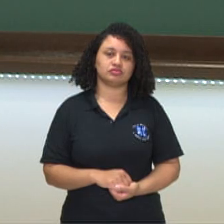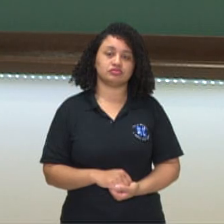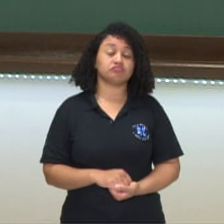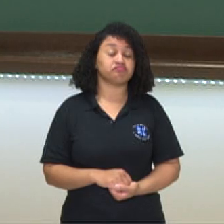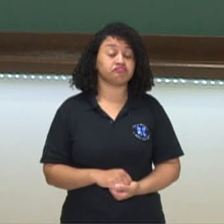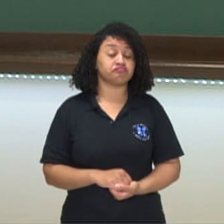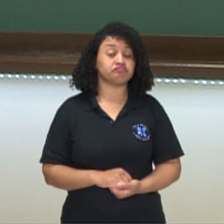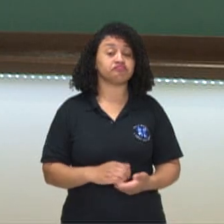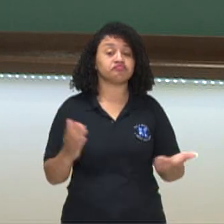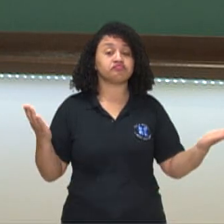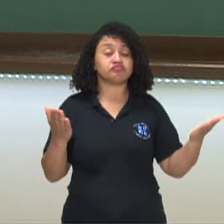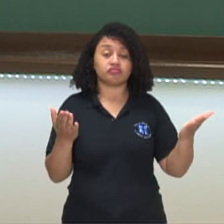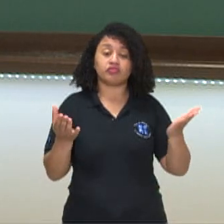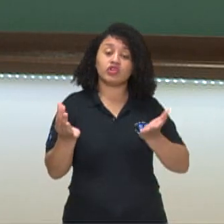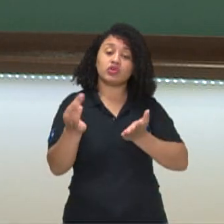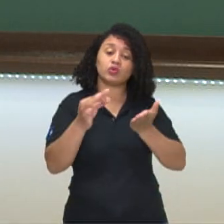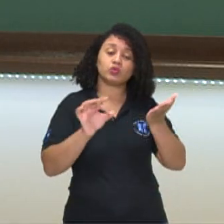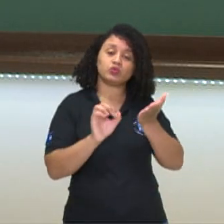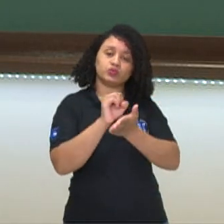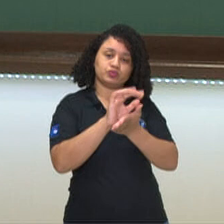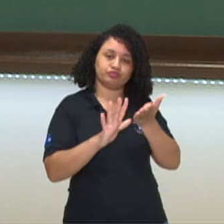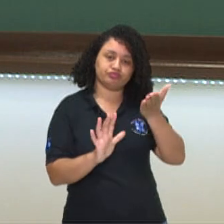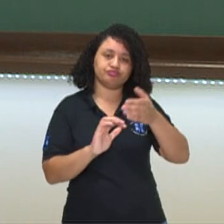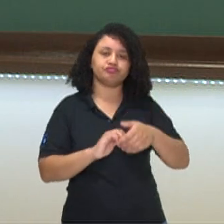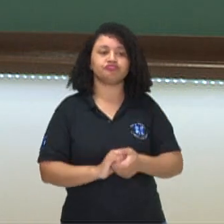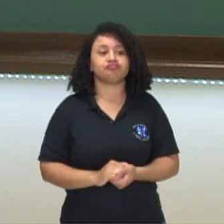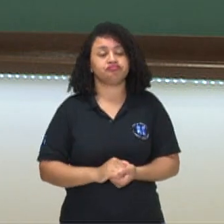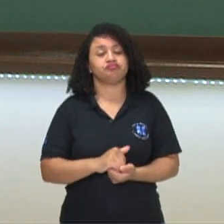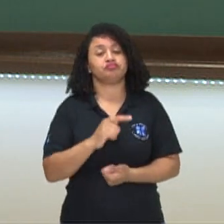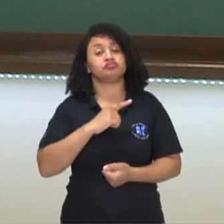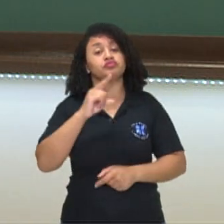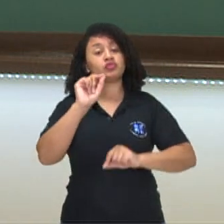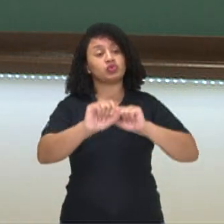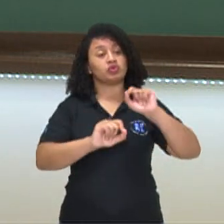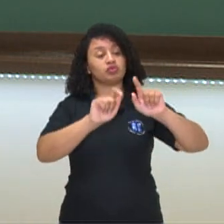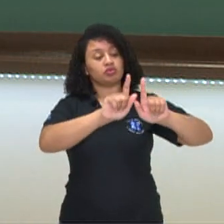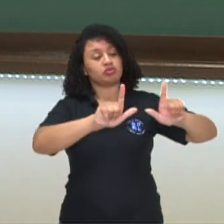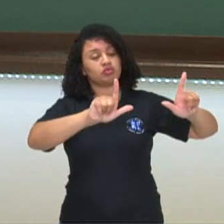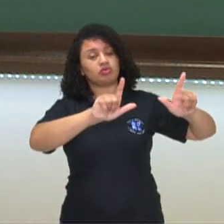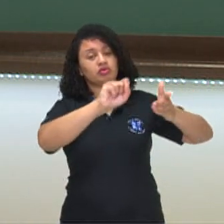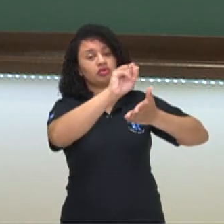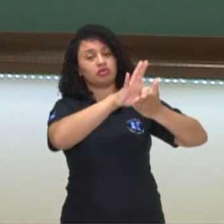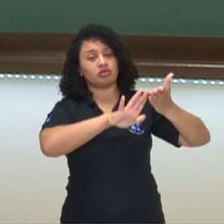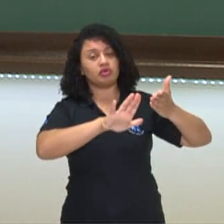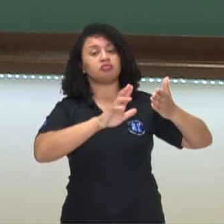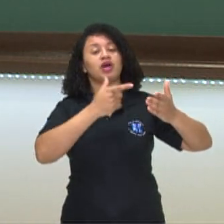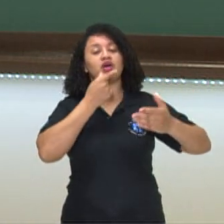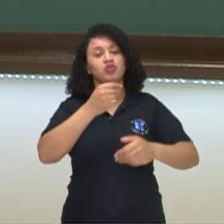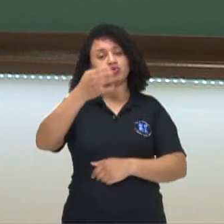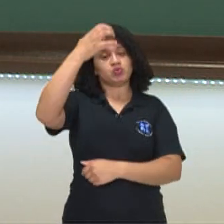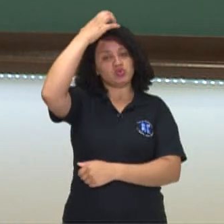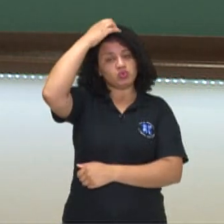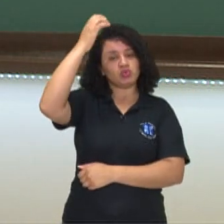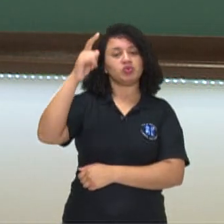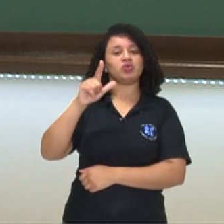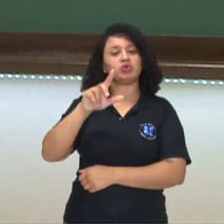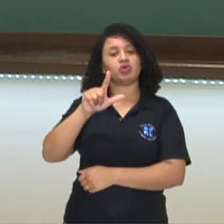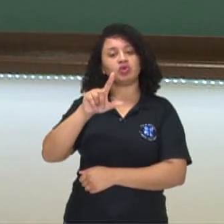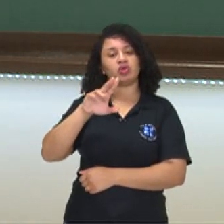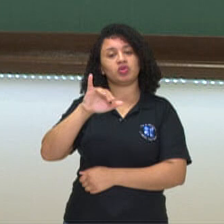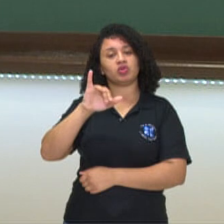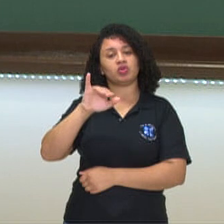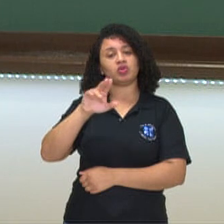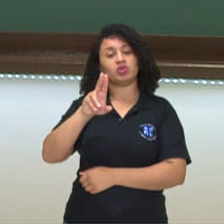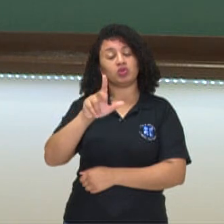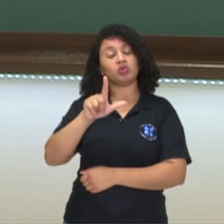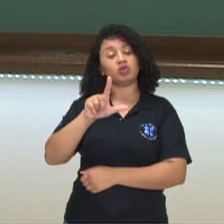Pessoal, vamos então corrigir a nossa atividade, né? A gente tem aqui, né, a imagem do rei Luís XIV, o auge do absolutismo não só